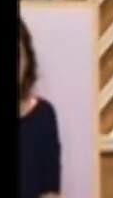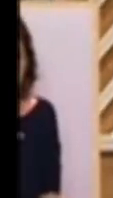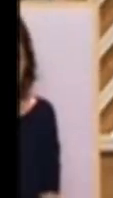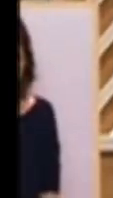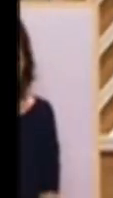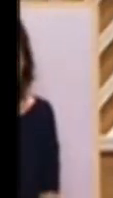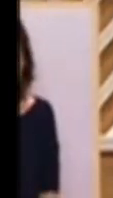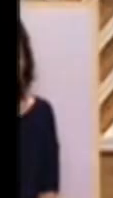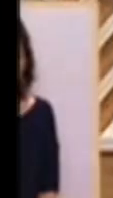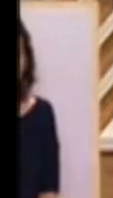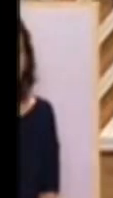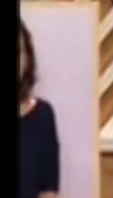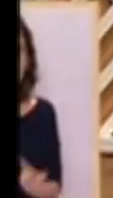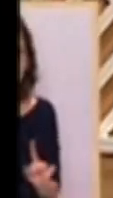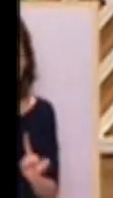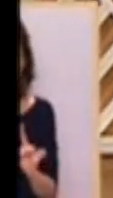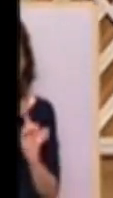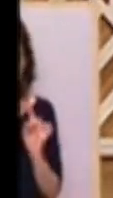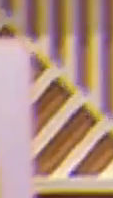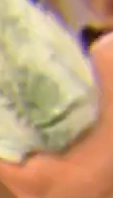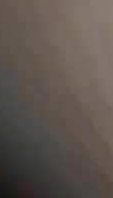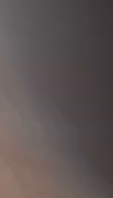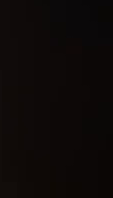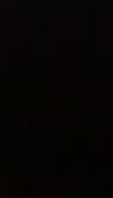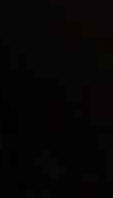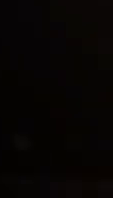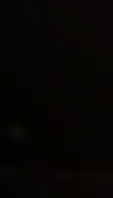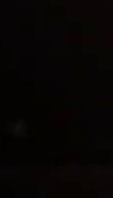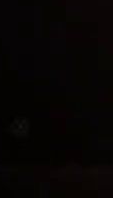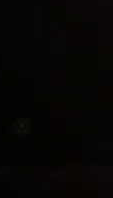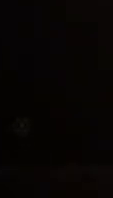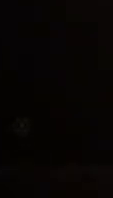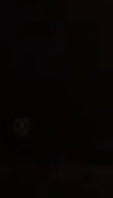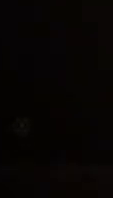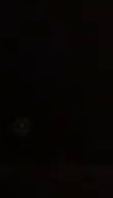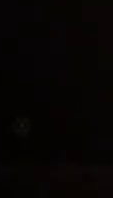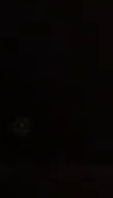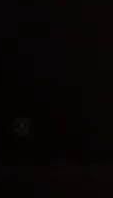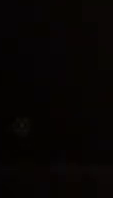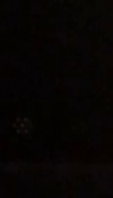Pedro Ferreira, vais aqui recordar também. A minha grande Amália. O que é que vais cantar?